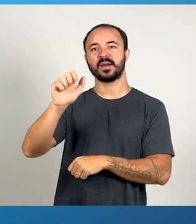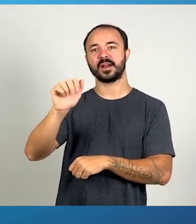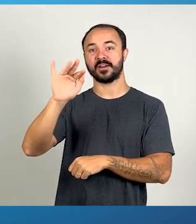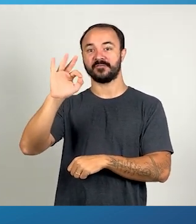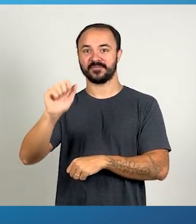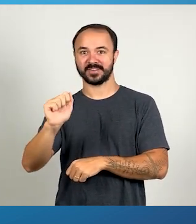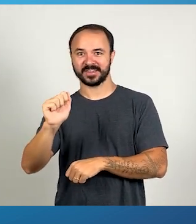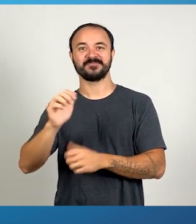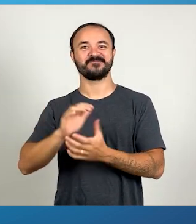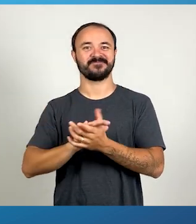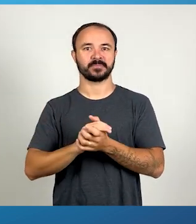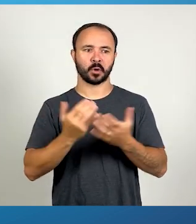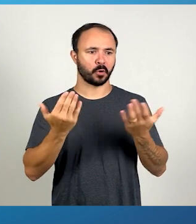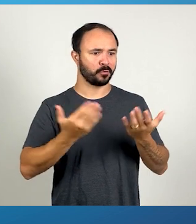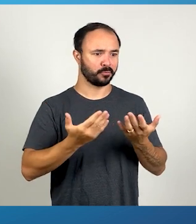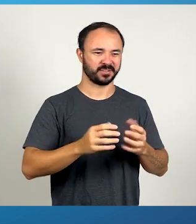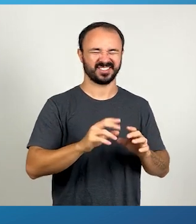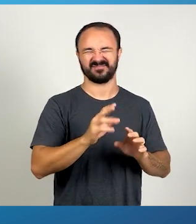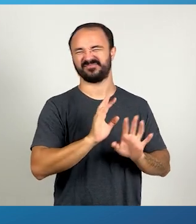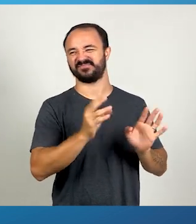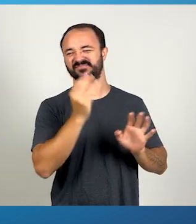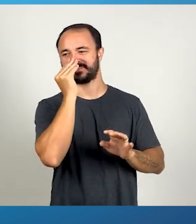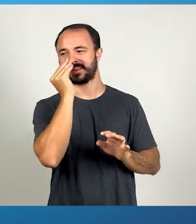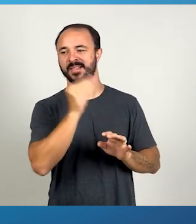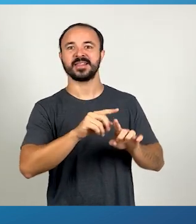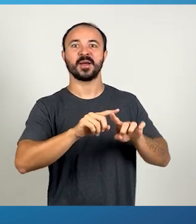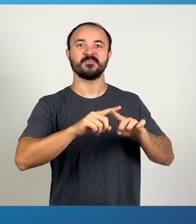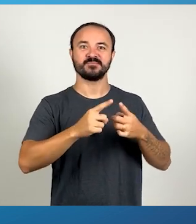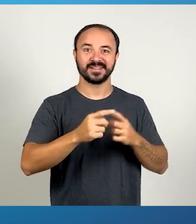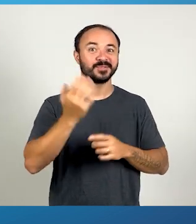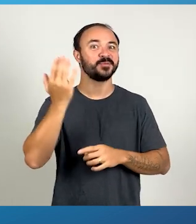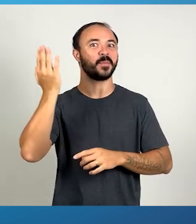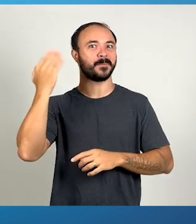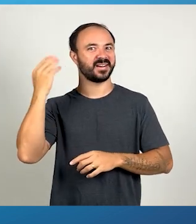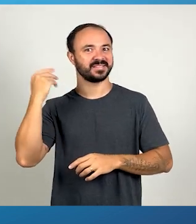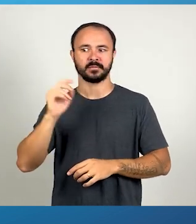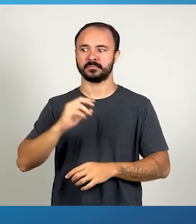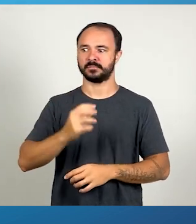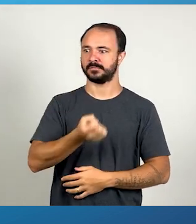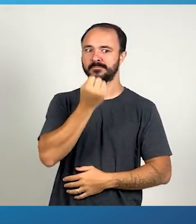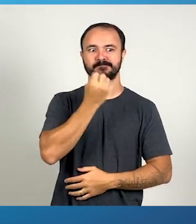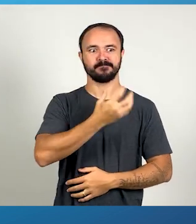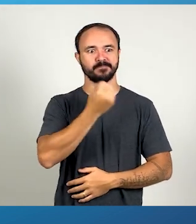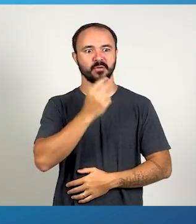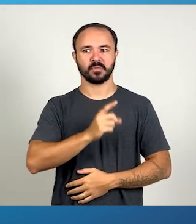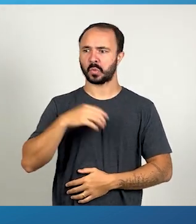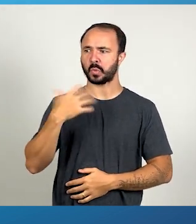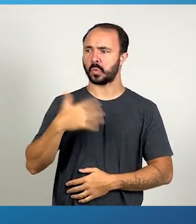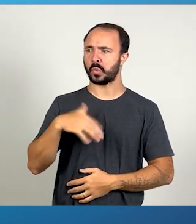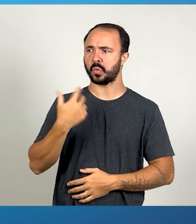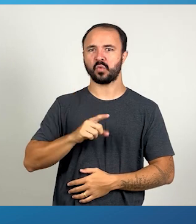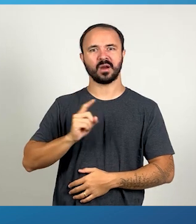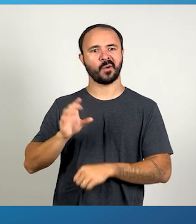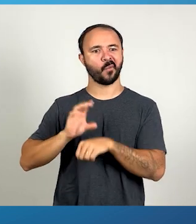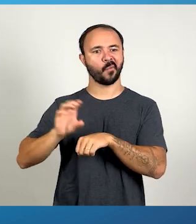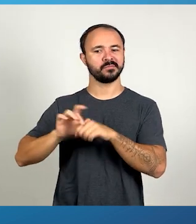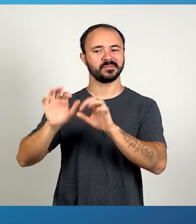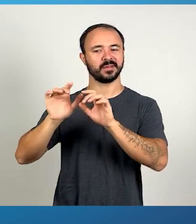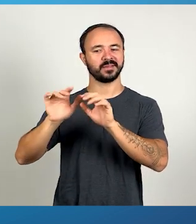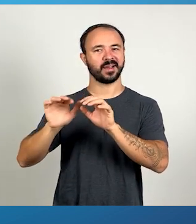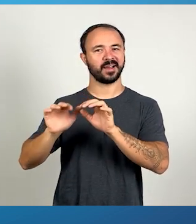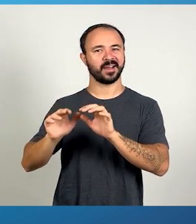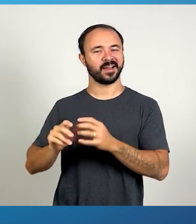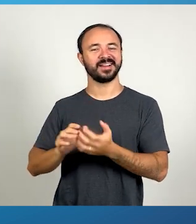Mas na época era o auge, era o curso técnico badaladíssimo, datilografia. Temos aqui